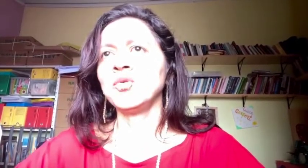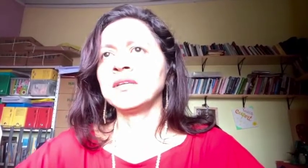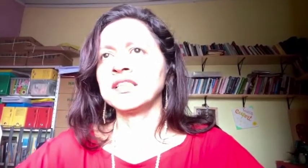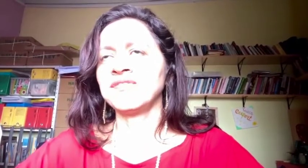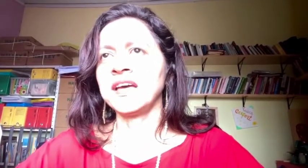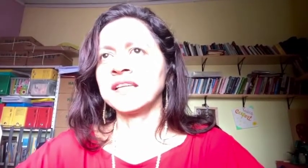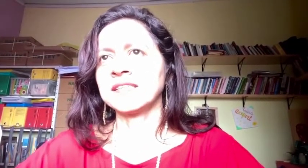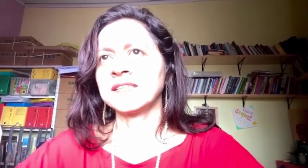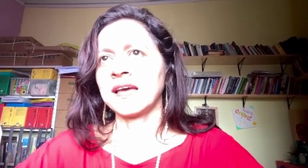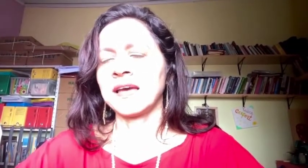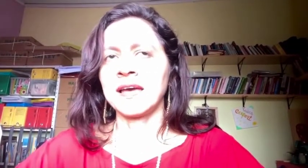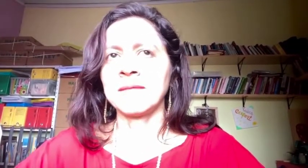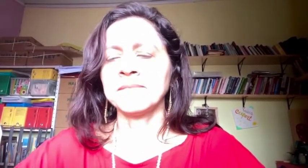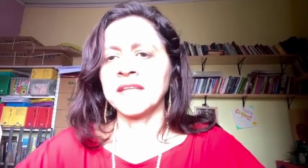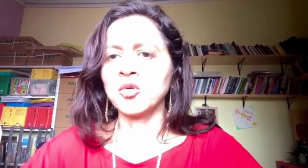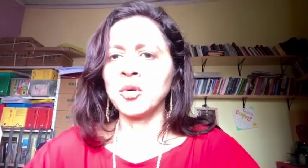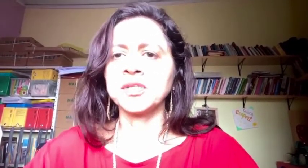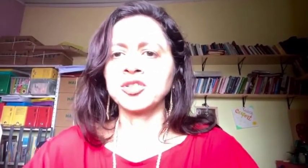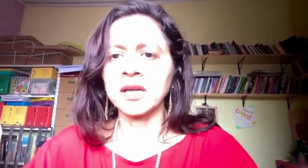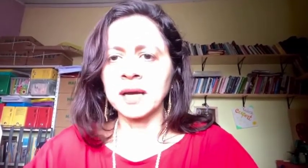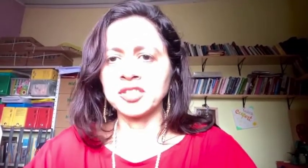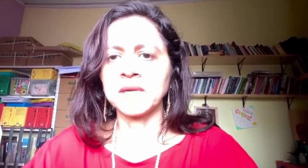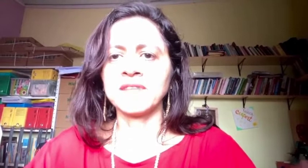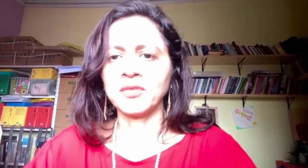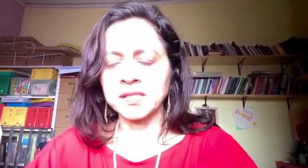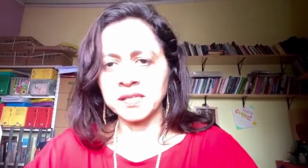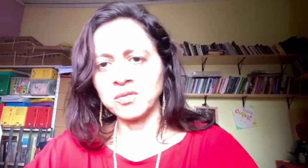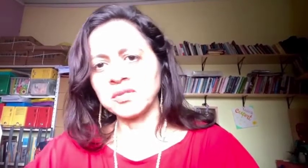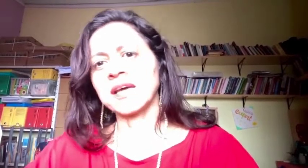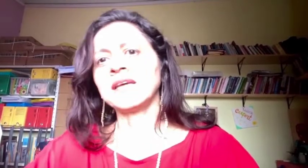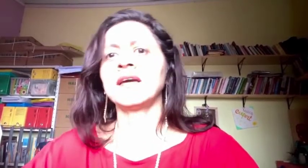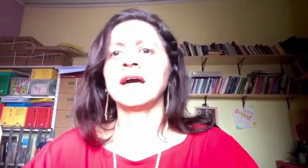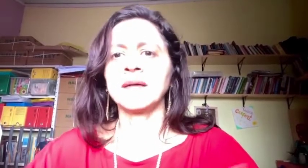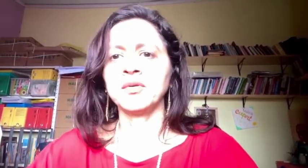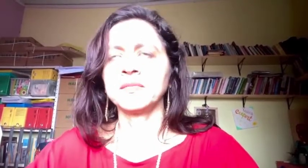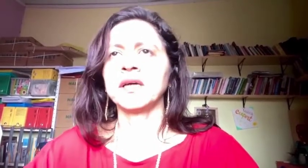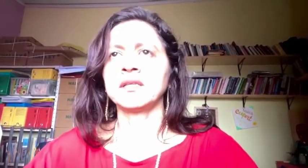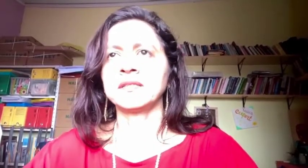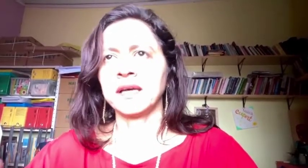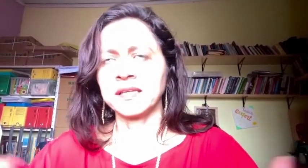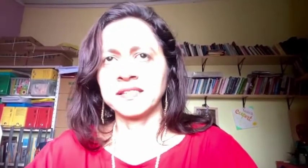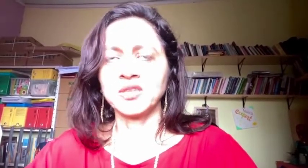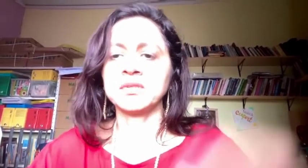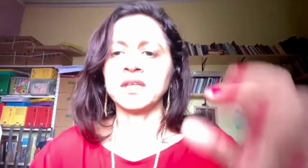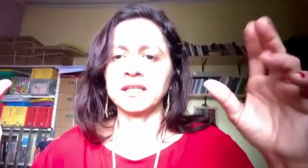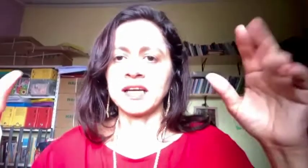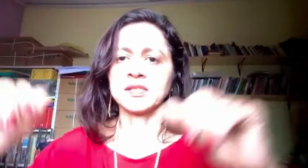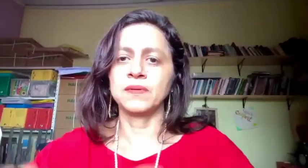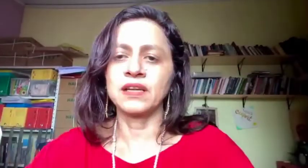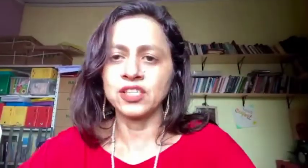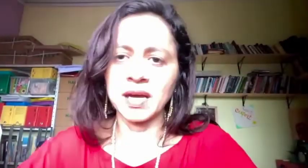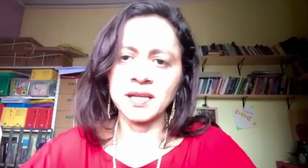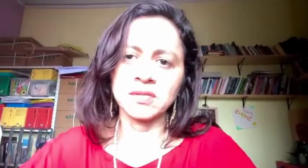aí, muitas das vezes, tem grupos historicamente mais favorecidos, né, e acabam, né, sendo, entre